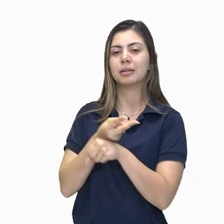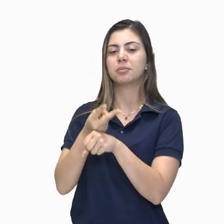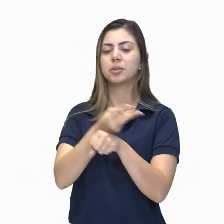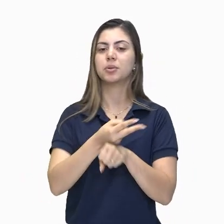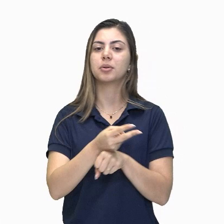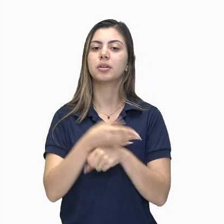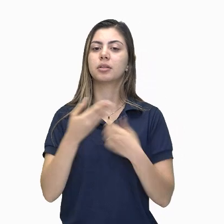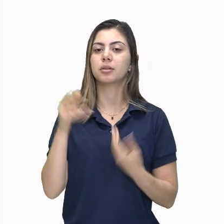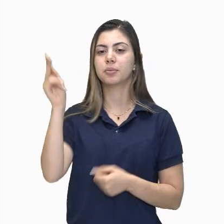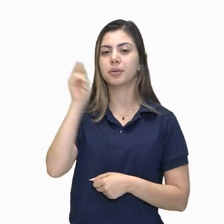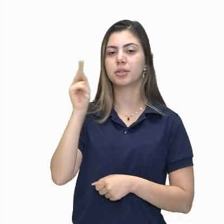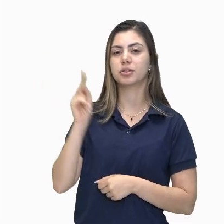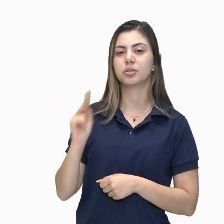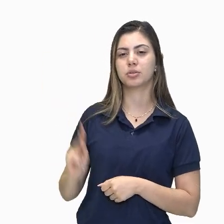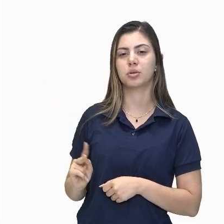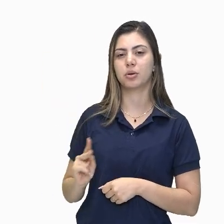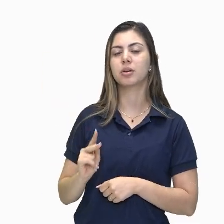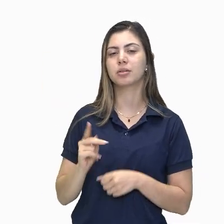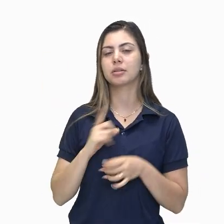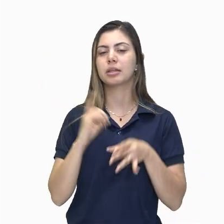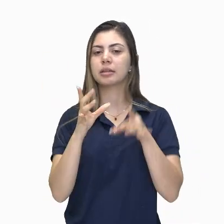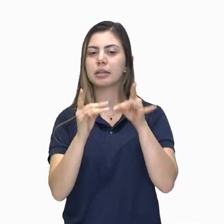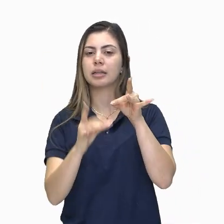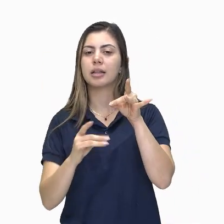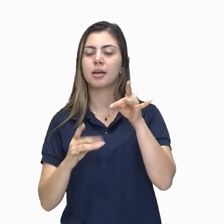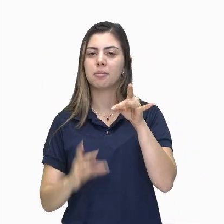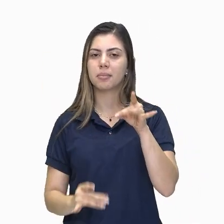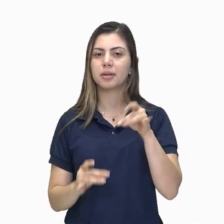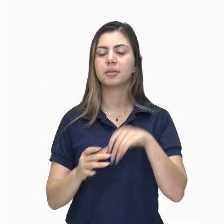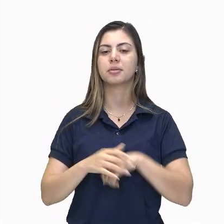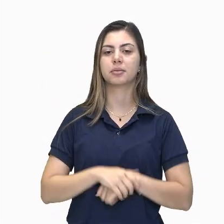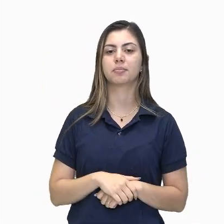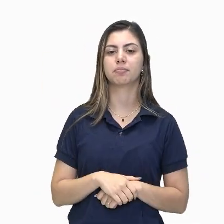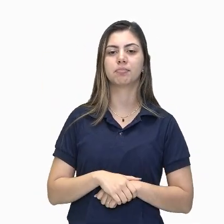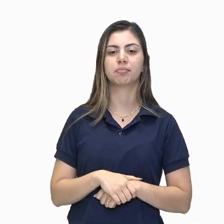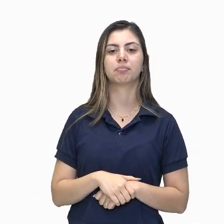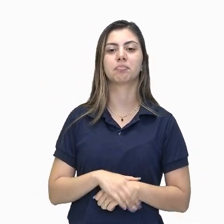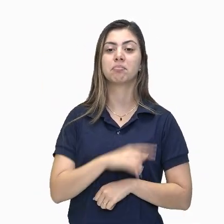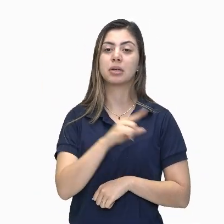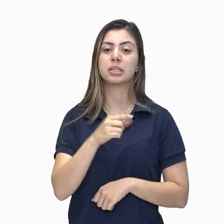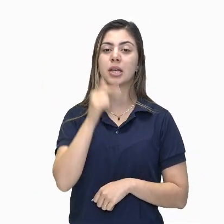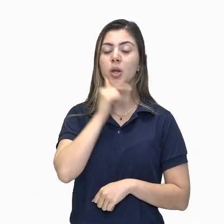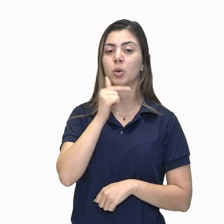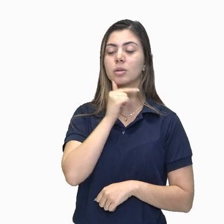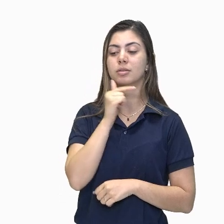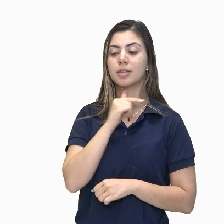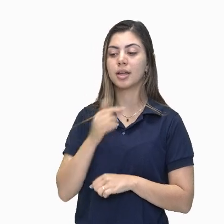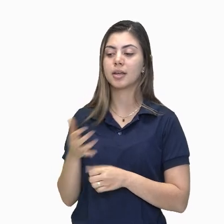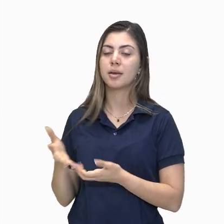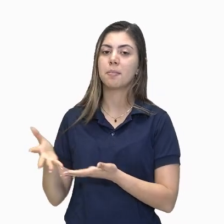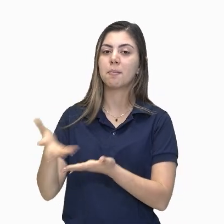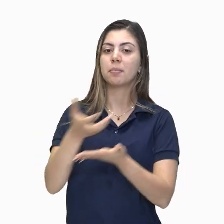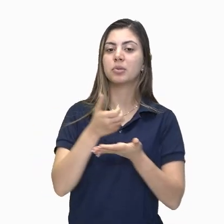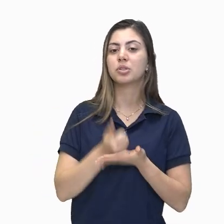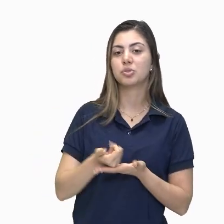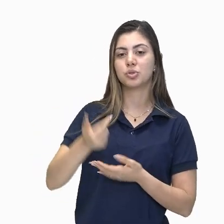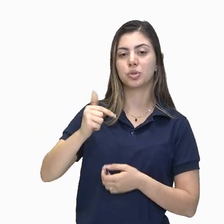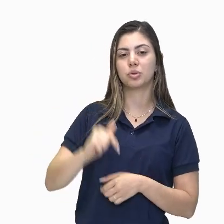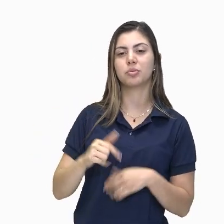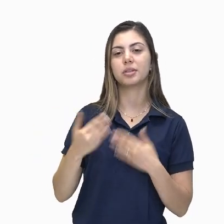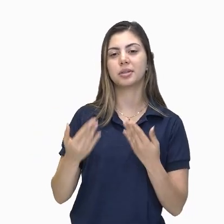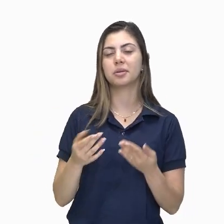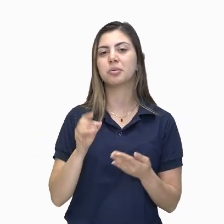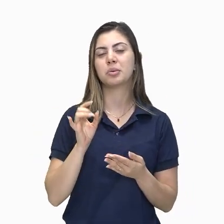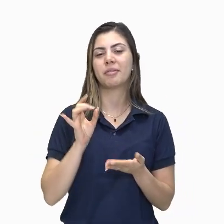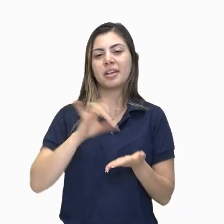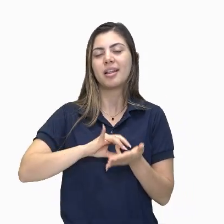épico e fantástico, então a gente vai ver muitas coisas que você pensa, não, isso não é possível. Mas calma que é só esse tom épico, essa